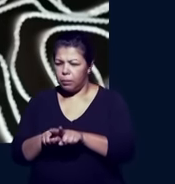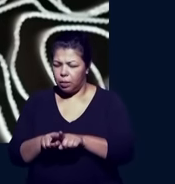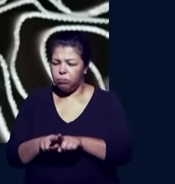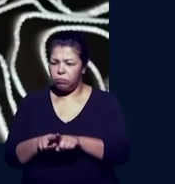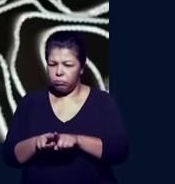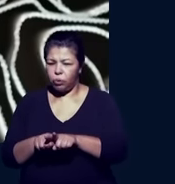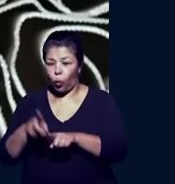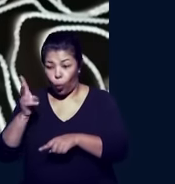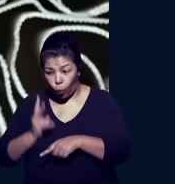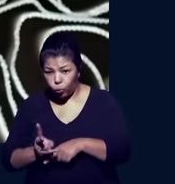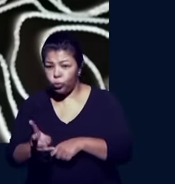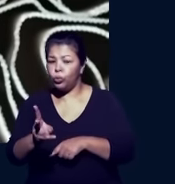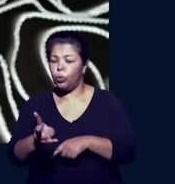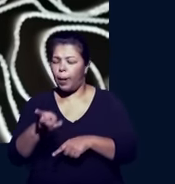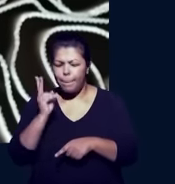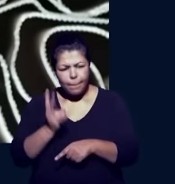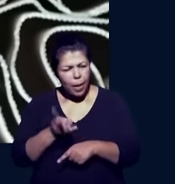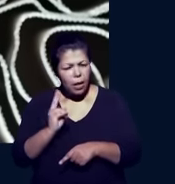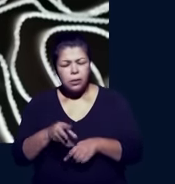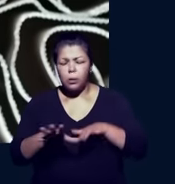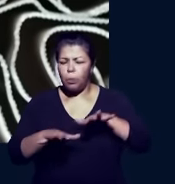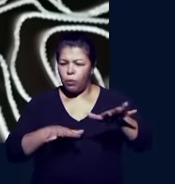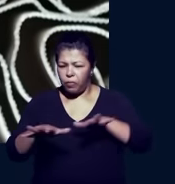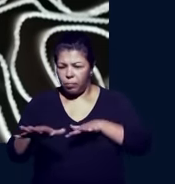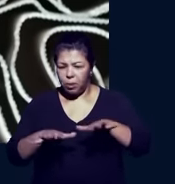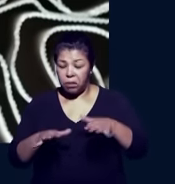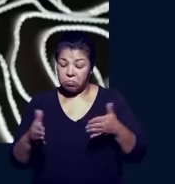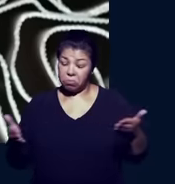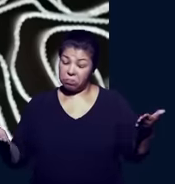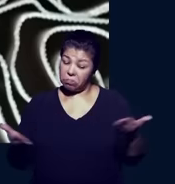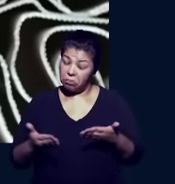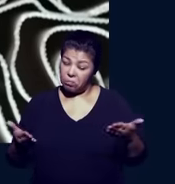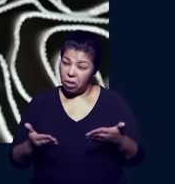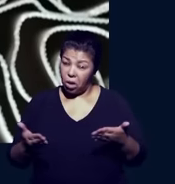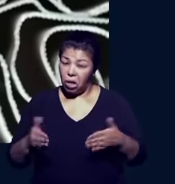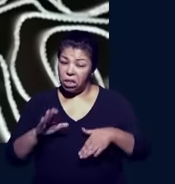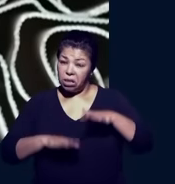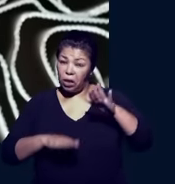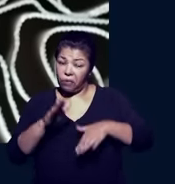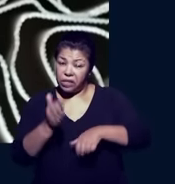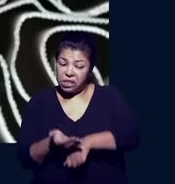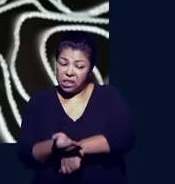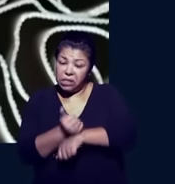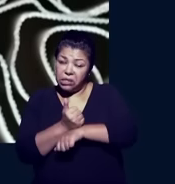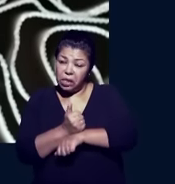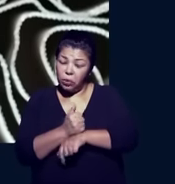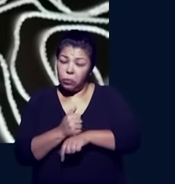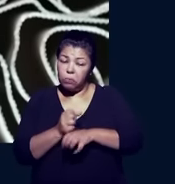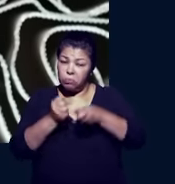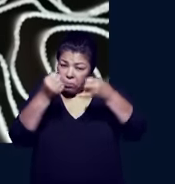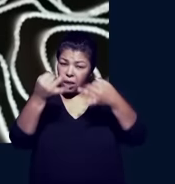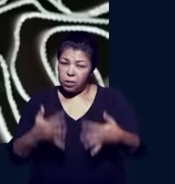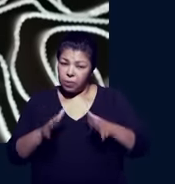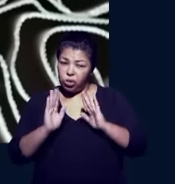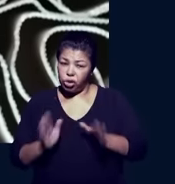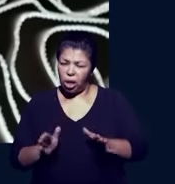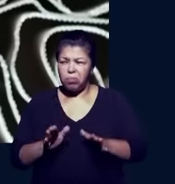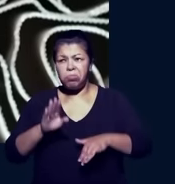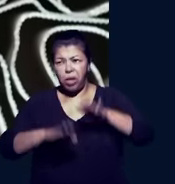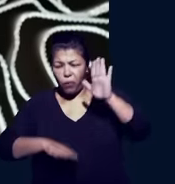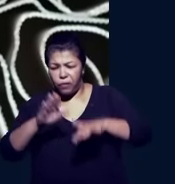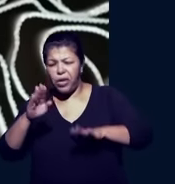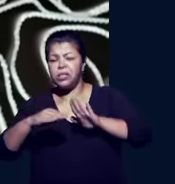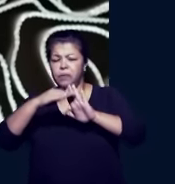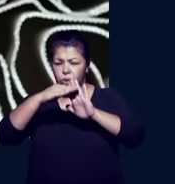que essa ideia de puxa até onde a gente vai chegar tá cedo para dizer eu prefiro que a gente vai reduzindo de 5% em 5% como tá